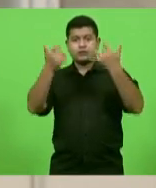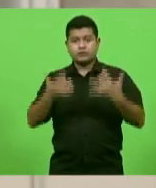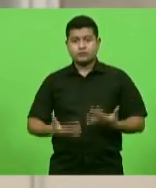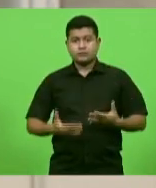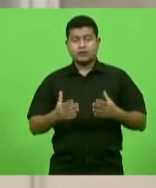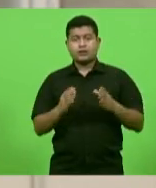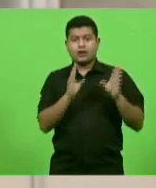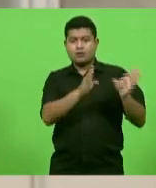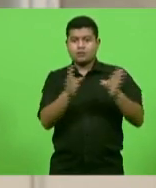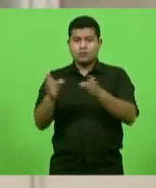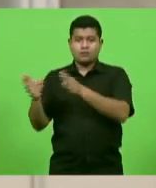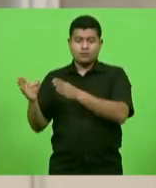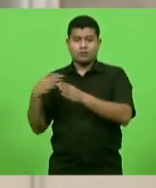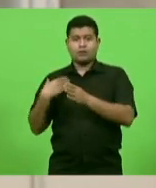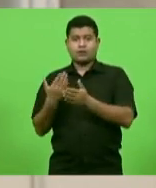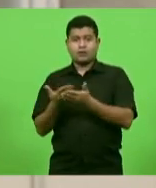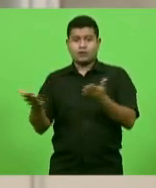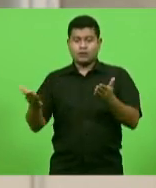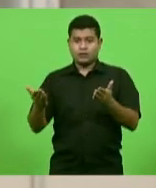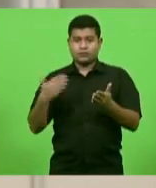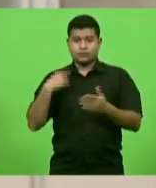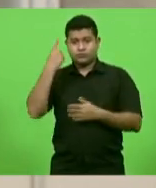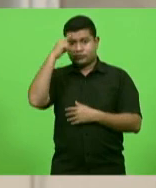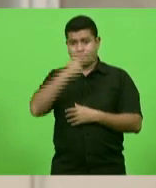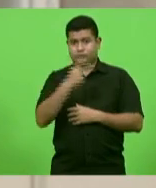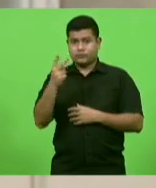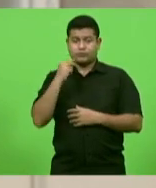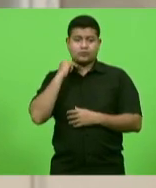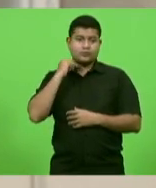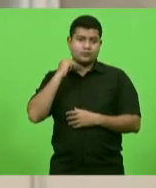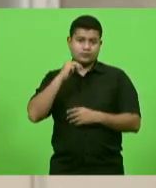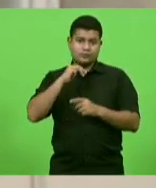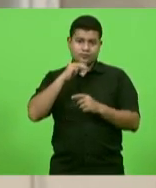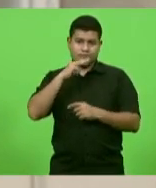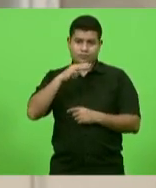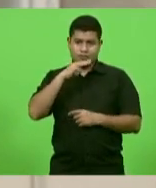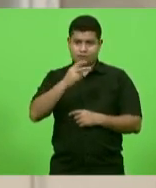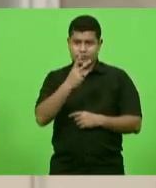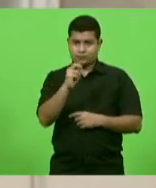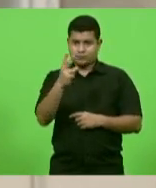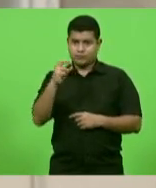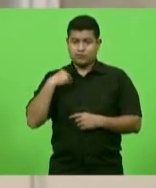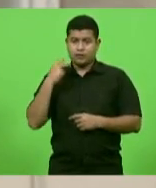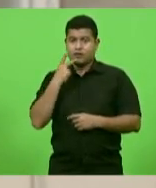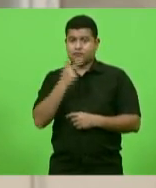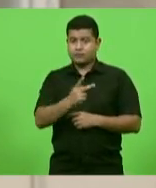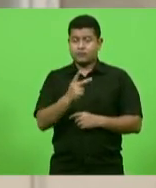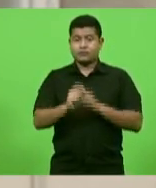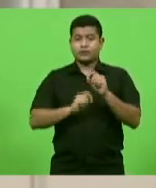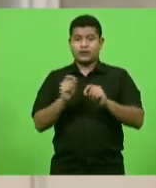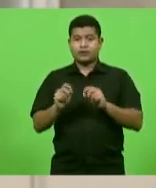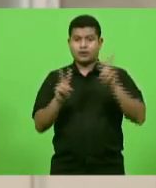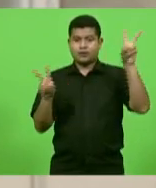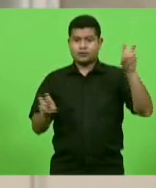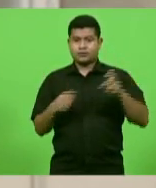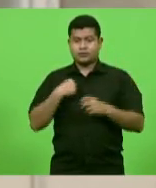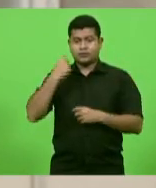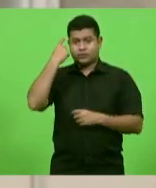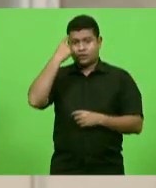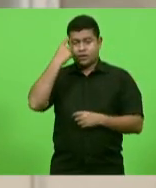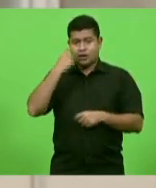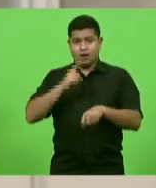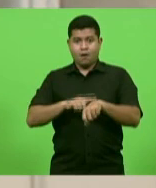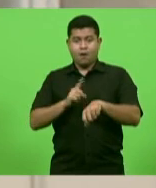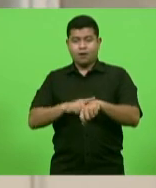aconteceram dia 22 de Março afirmou com suas palavras "as 10 horas da manhã o secretário